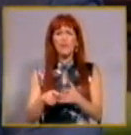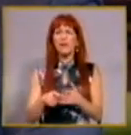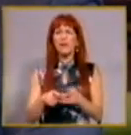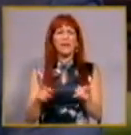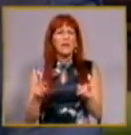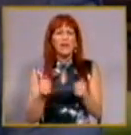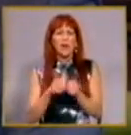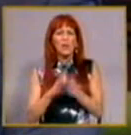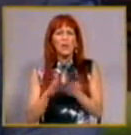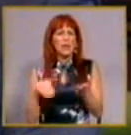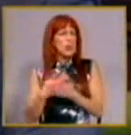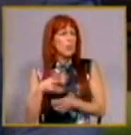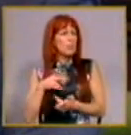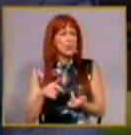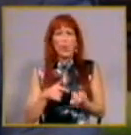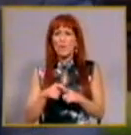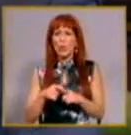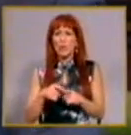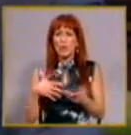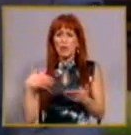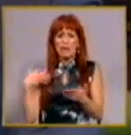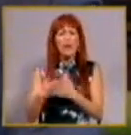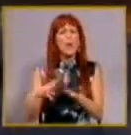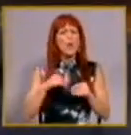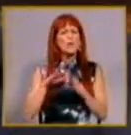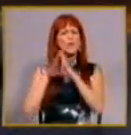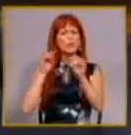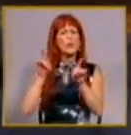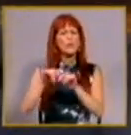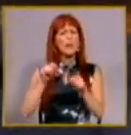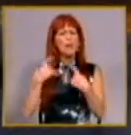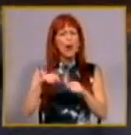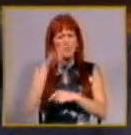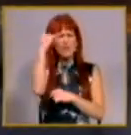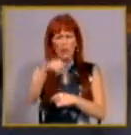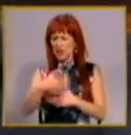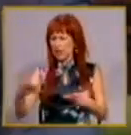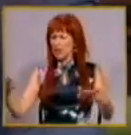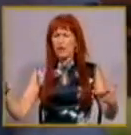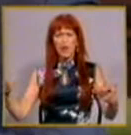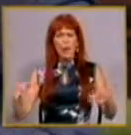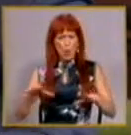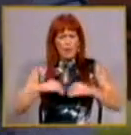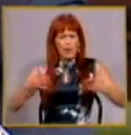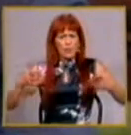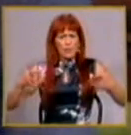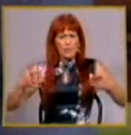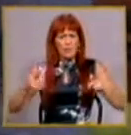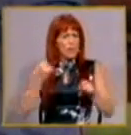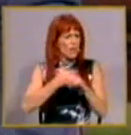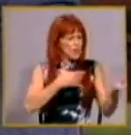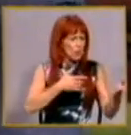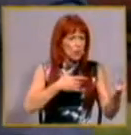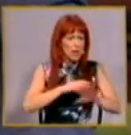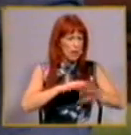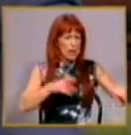Isso tudo fez com que o país estivesse nessa situação. Eu até aceito que o nosso modelo também atravessa algumas dificuldades e por isso também. Aquele não funcionou, levou-nos